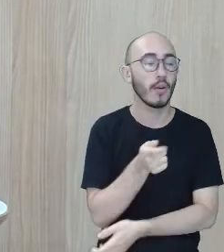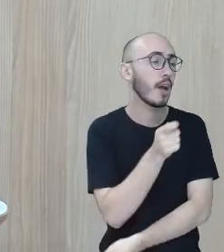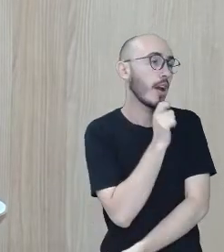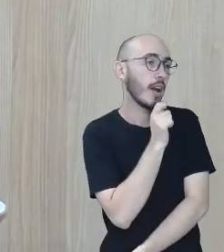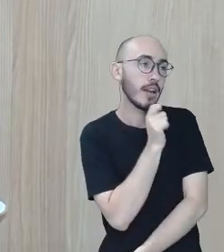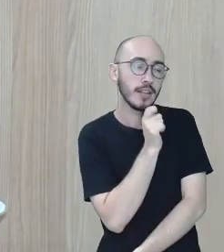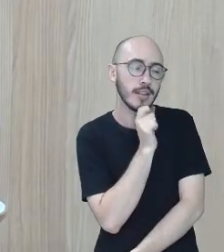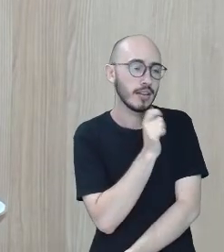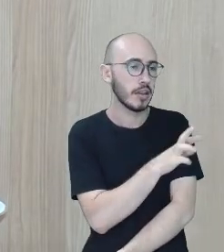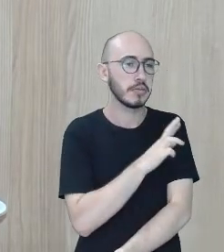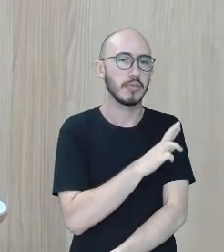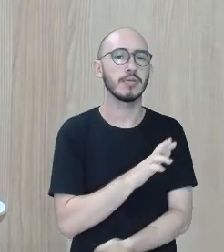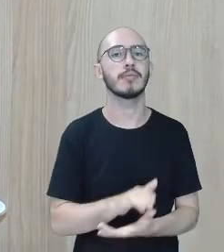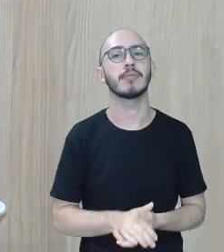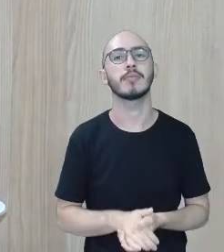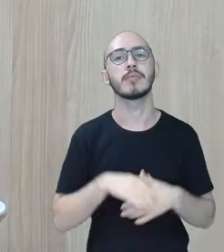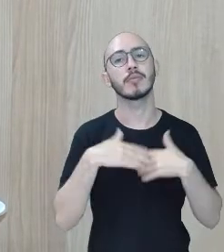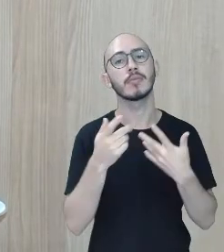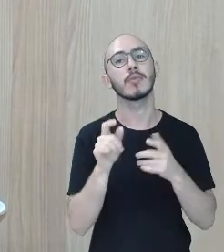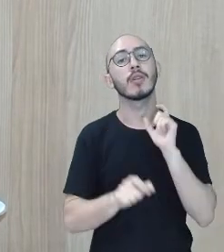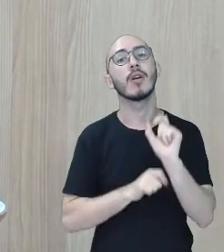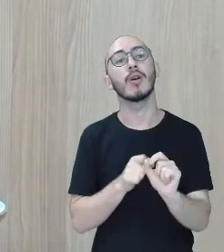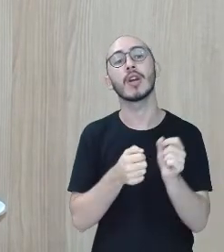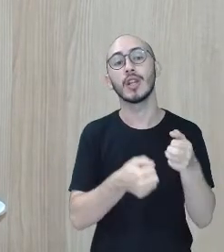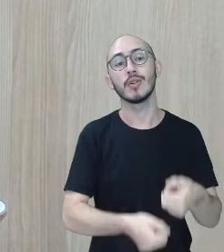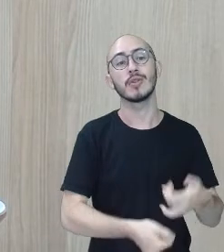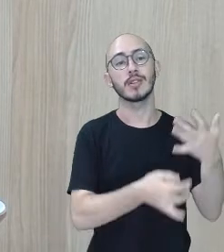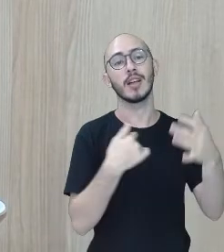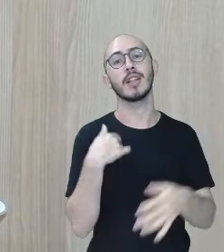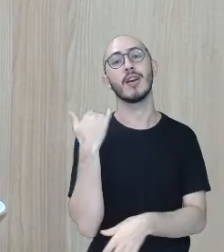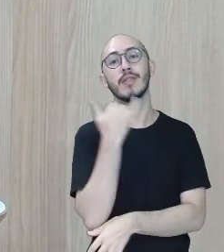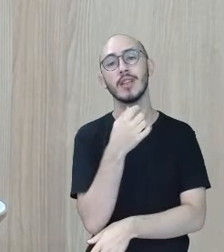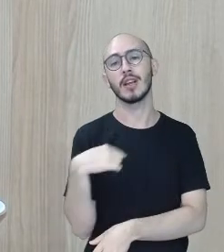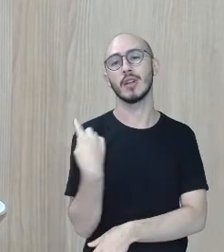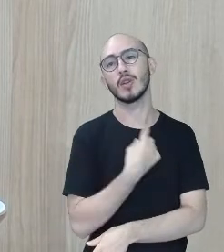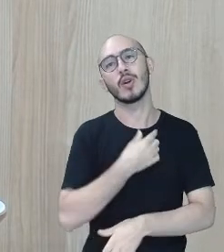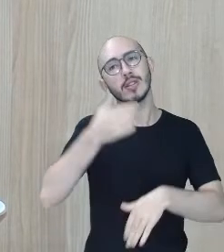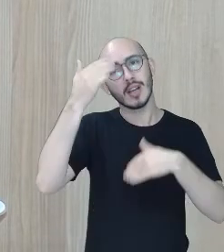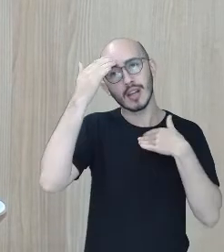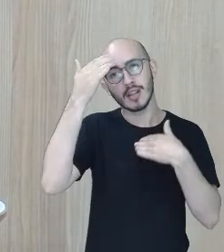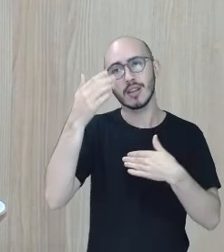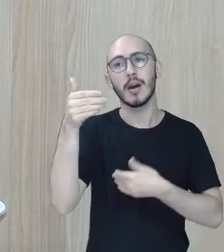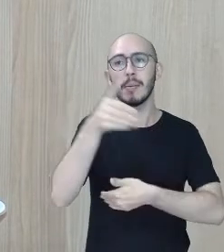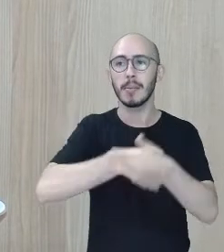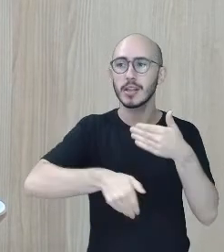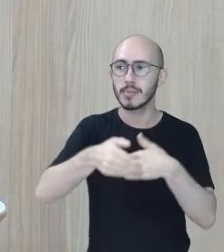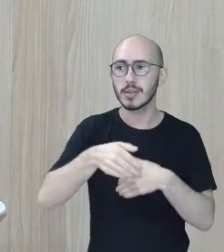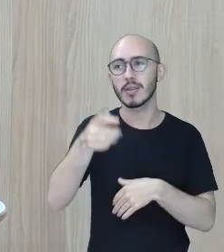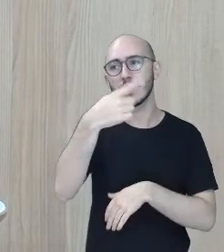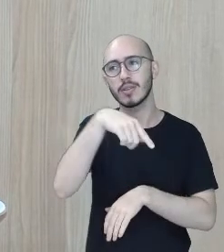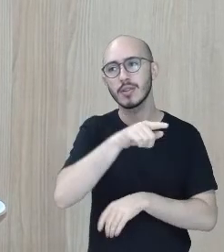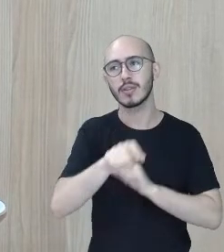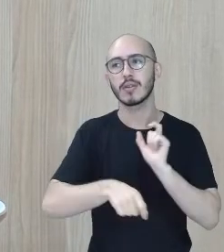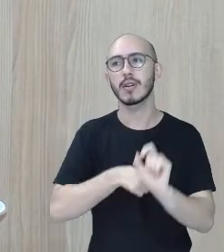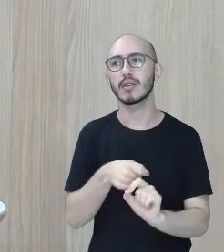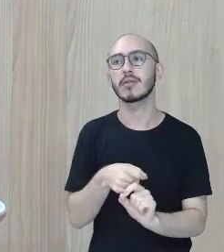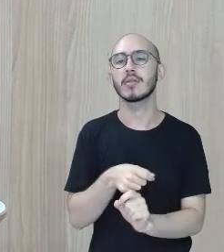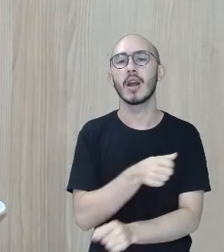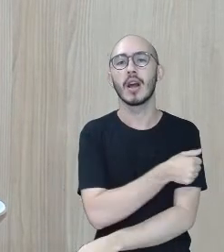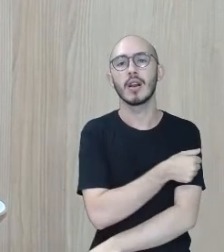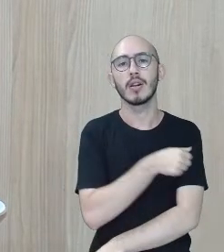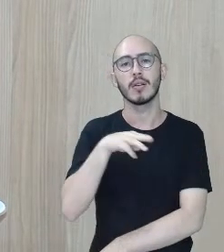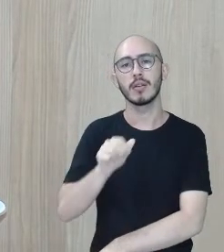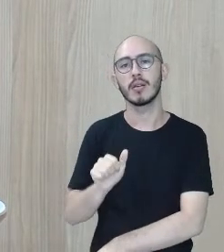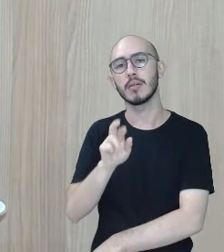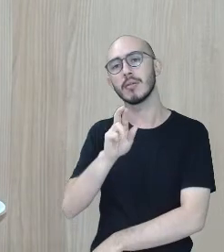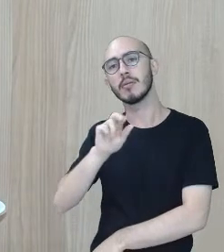nenhuma resposta, né? E apenas eu estou dizendo aqui para eles que somos muito gratas, né, pela participação, porque Maria colocou